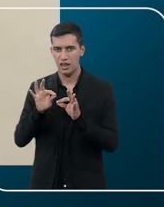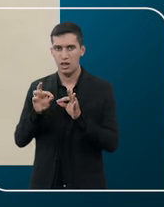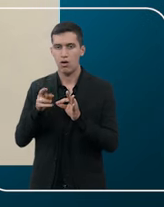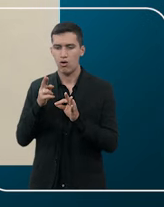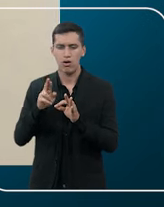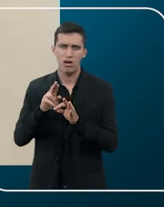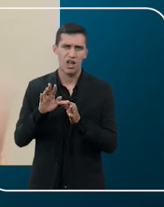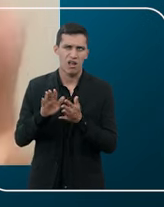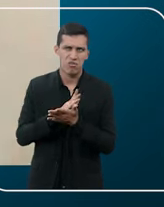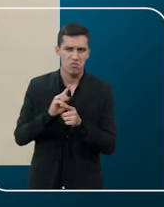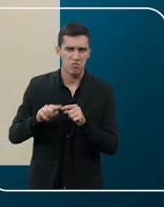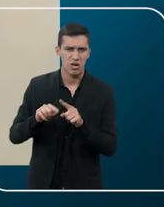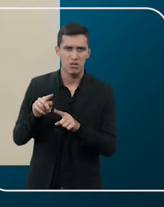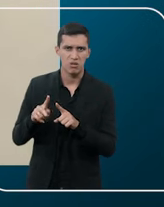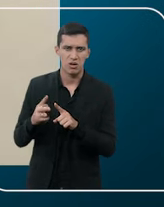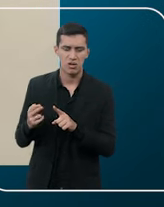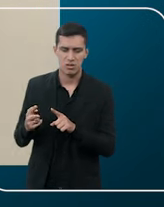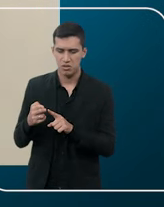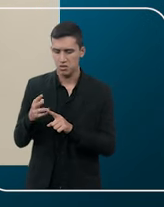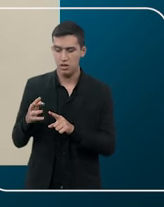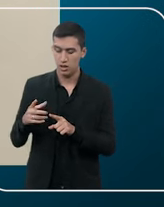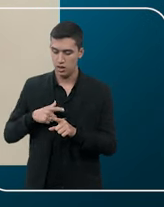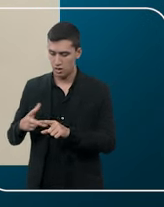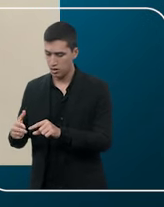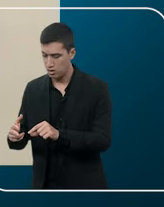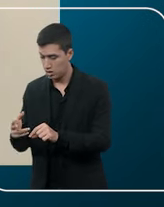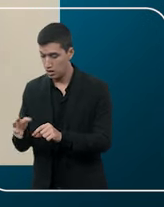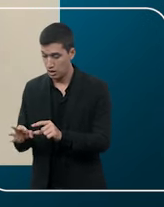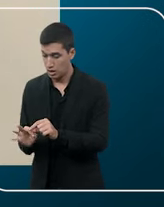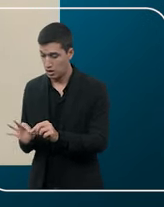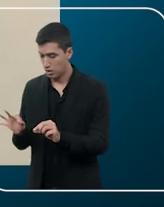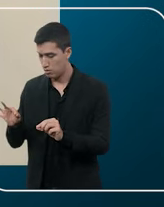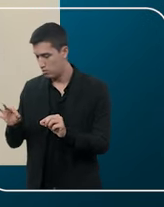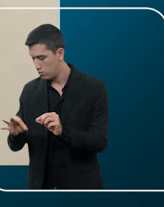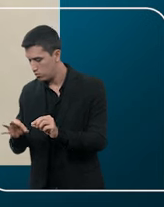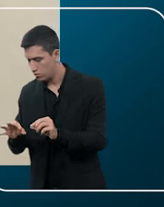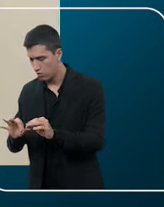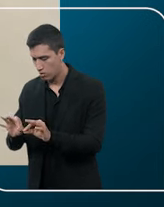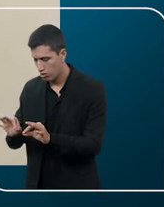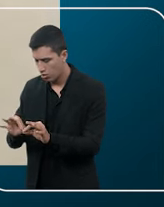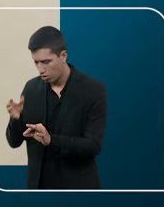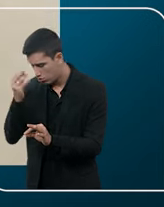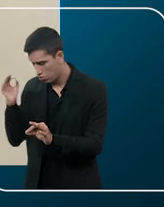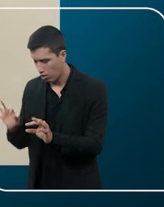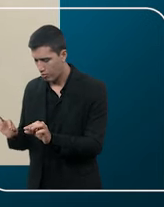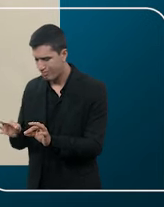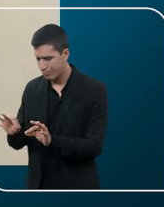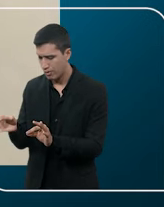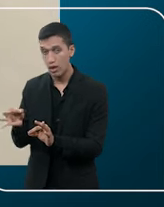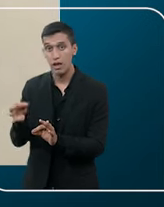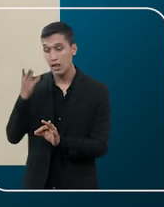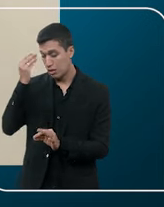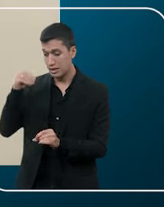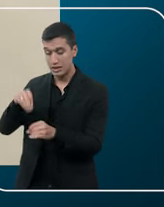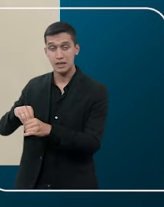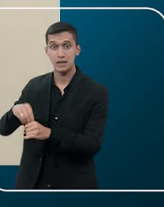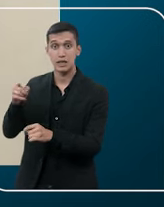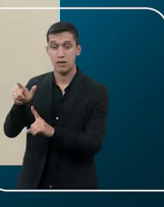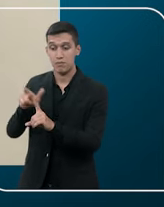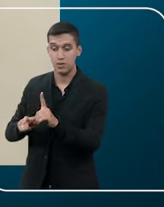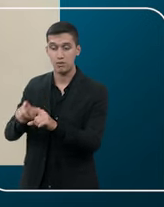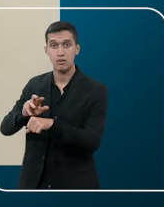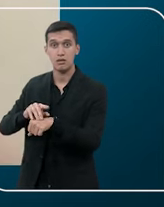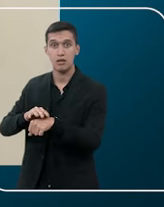paciente, vai se discutir a culpa? Sim, mas é muito evidente que houve ali culpa do